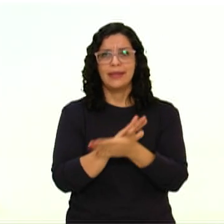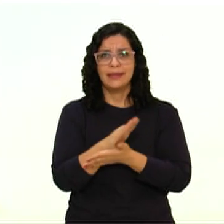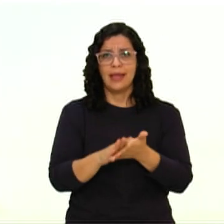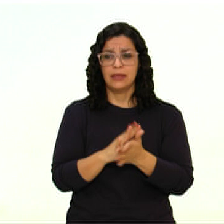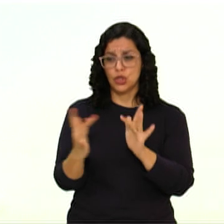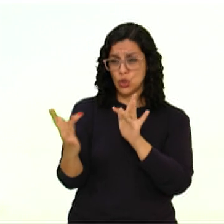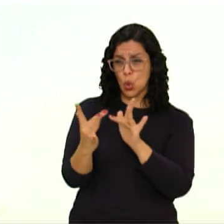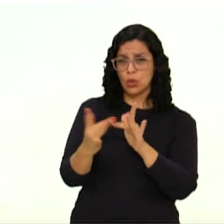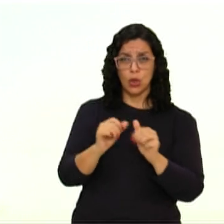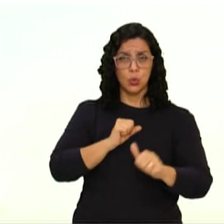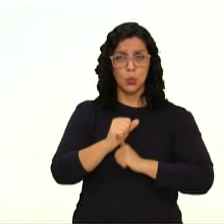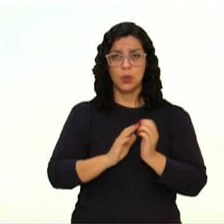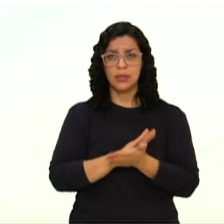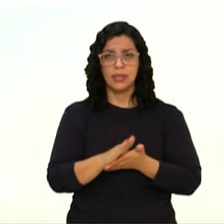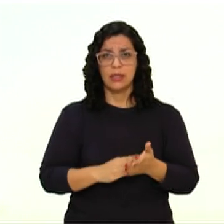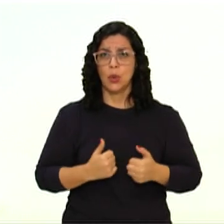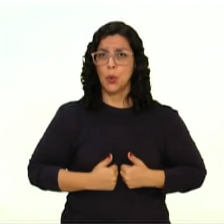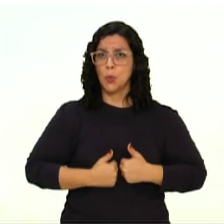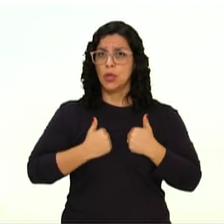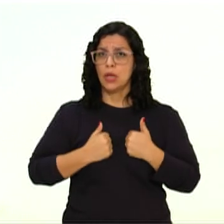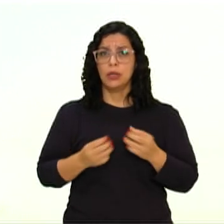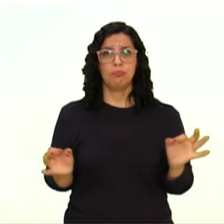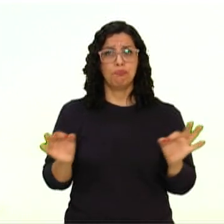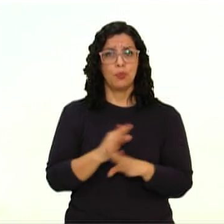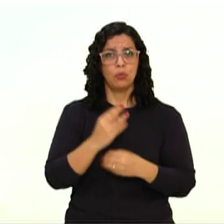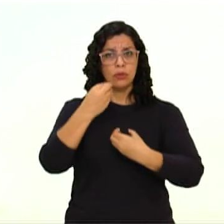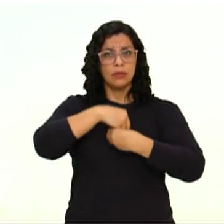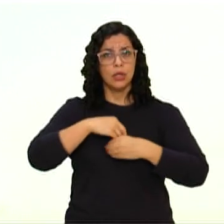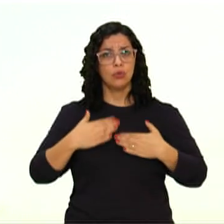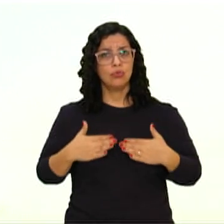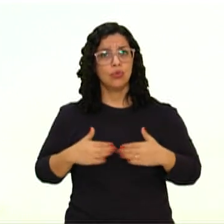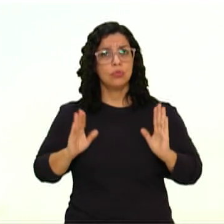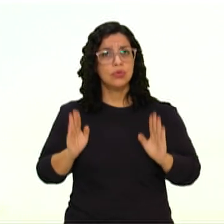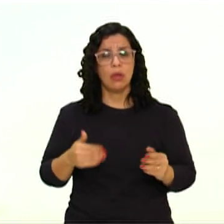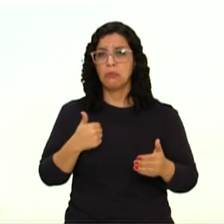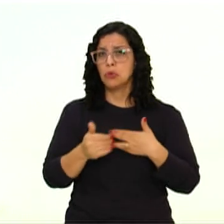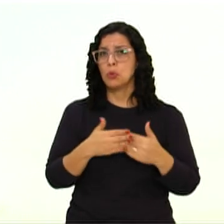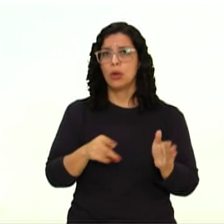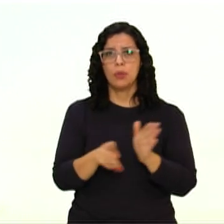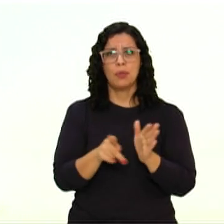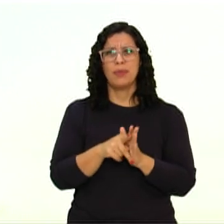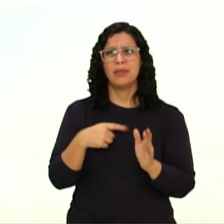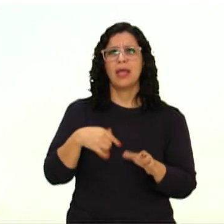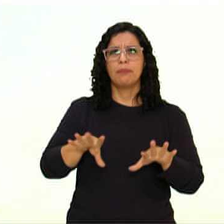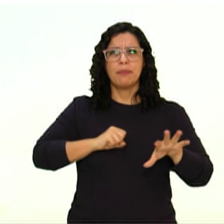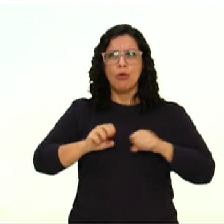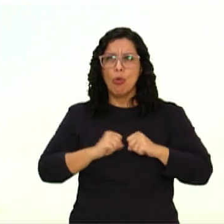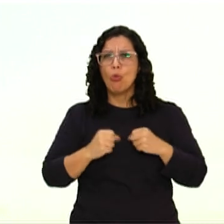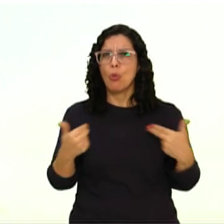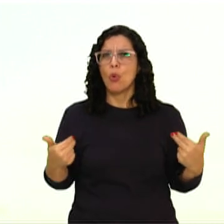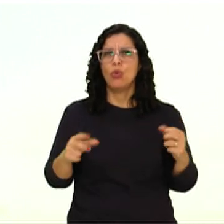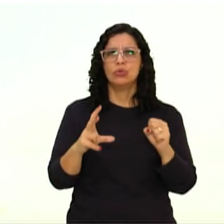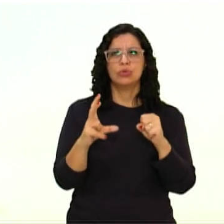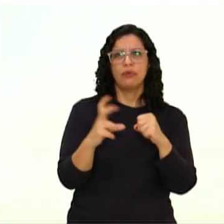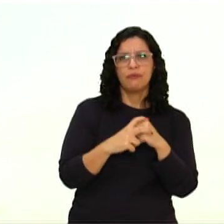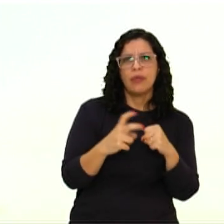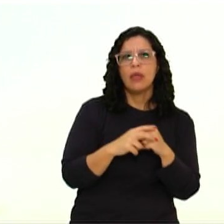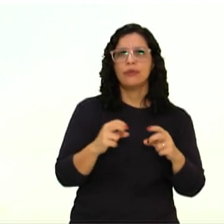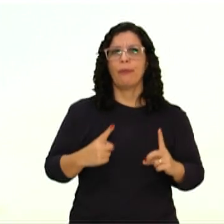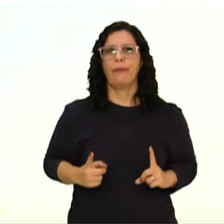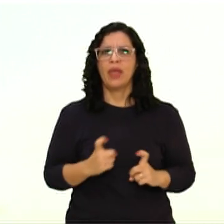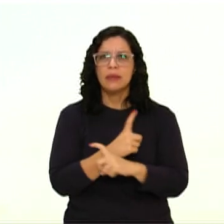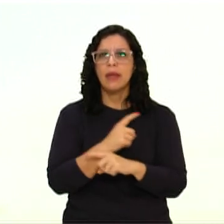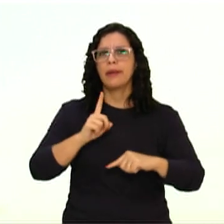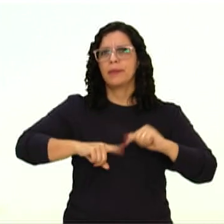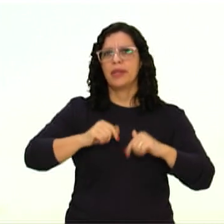o contato. Então a pessoa já nasce com aquilo, já é uma defesa natural dela, independente de ter tido contato com um vírus, com uma bactéria ou com uma